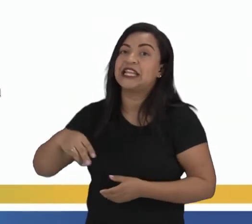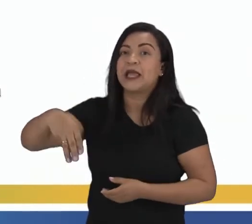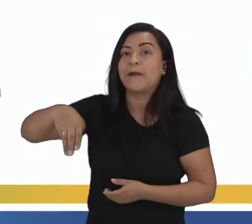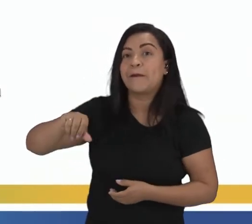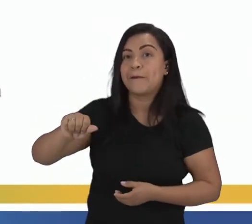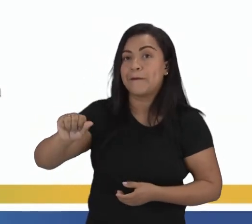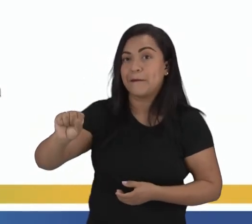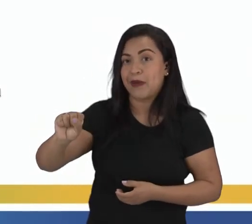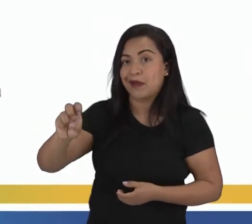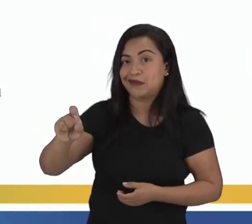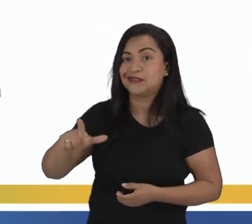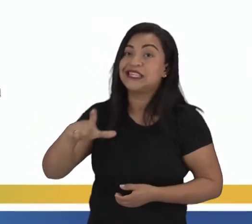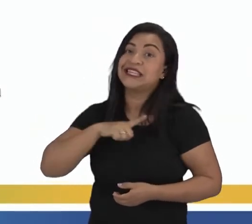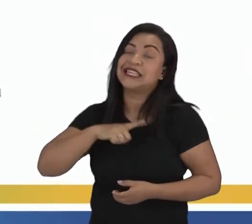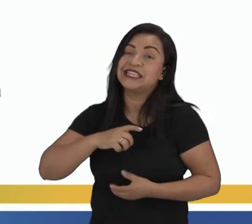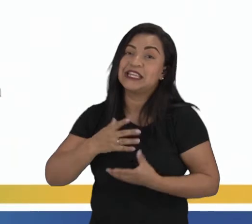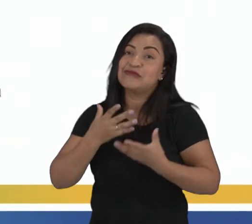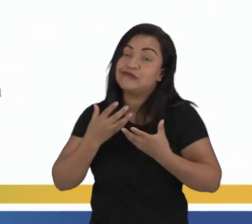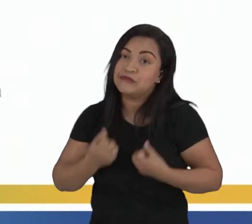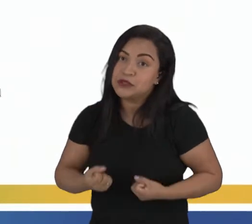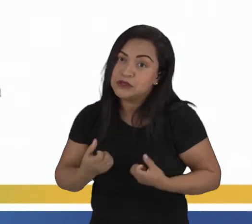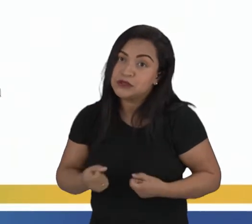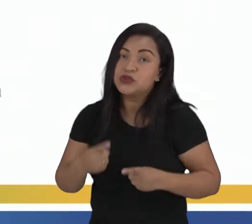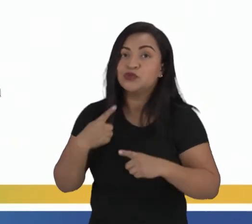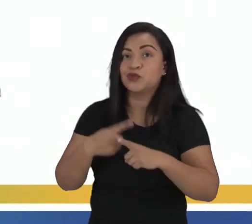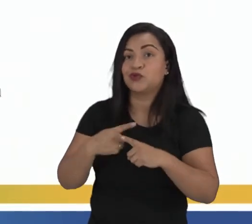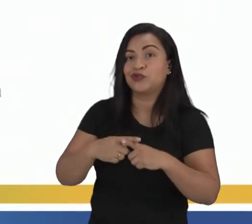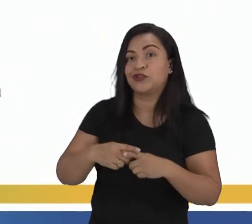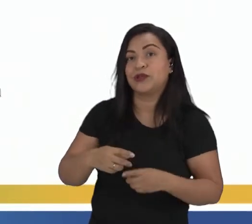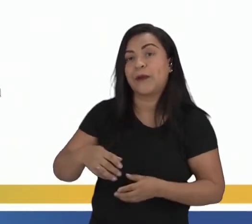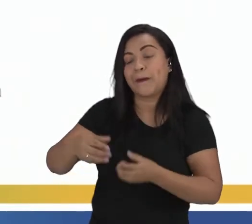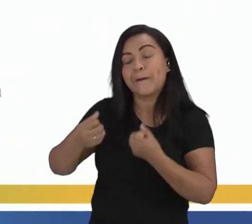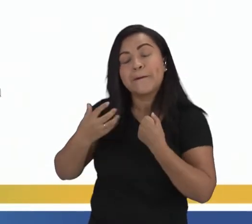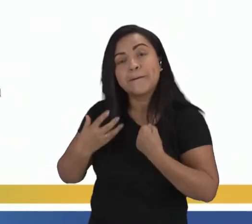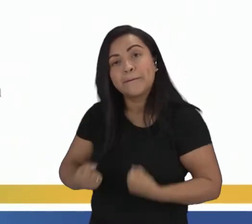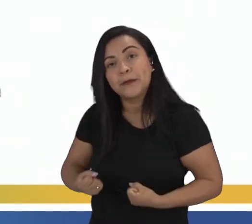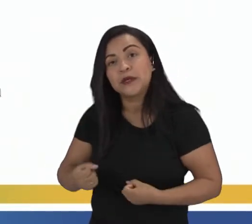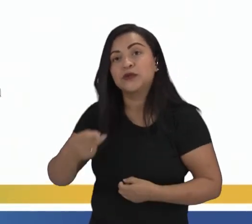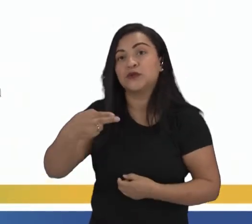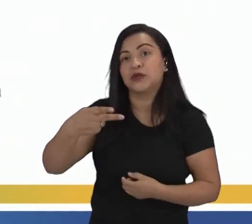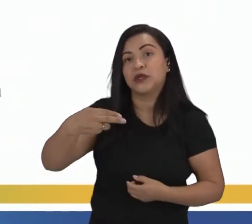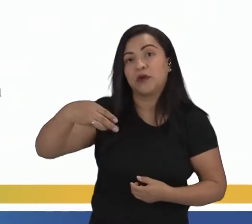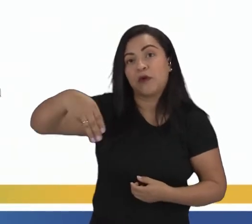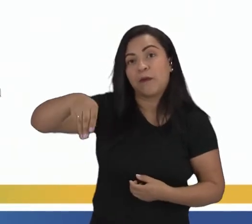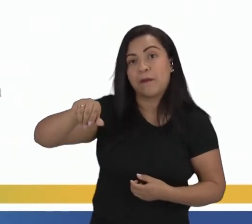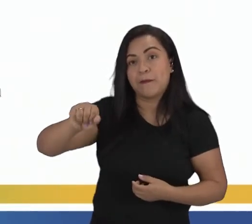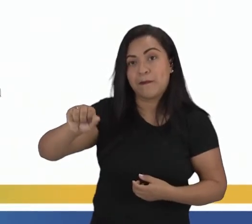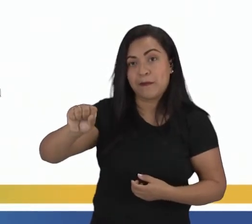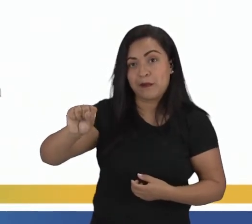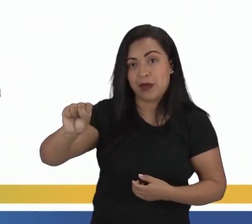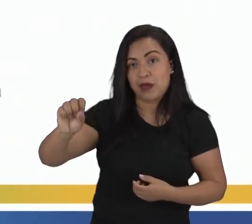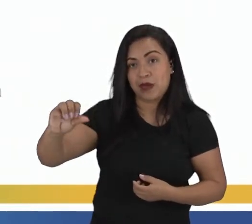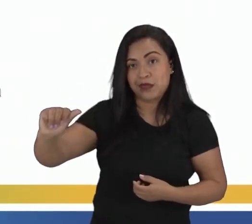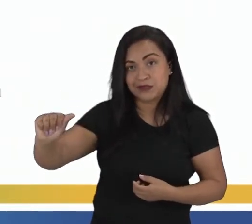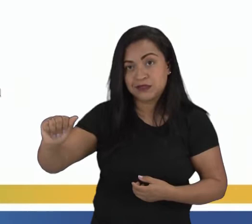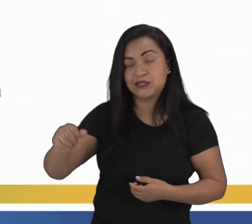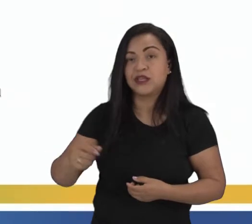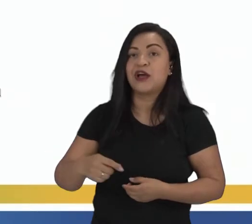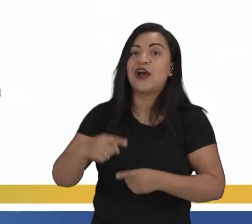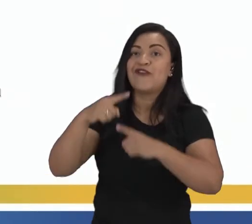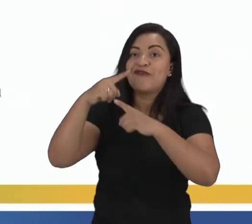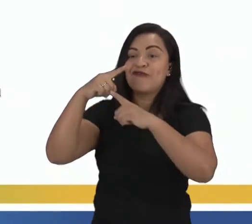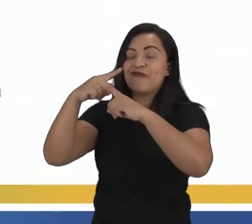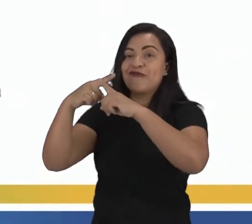força-peso, pois peso é igual massa vezes aceleração gravitacional. Se o corpo está em contato com a